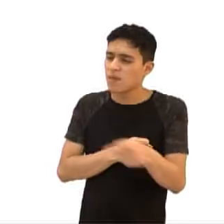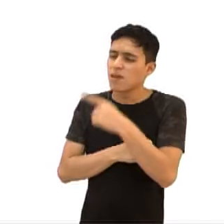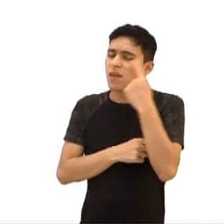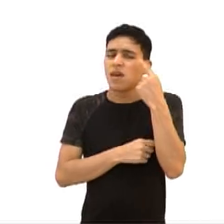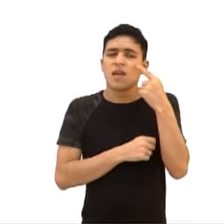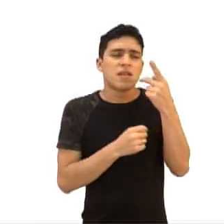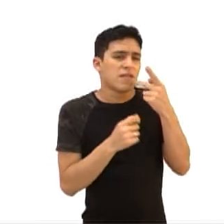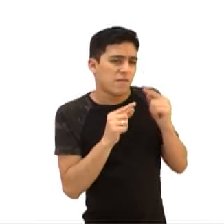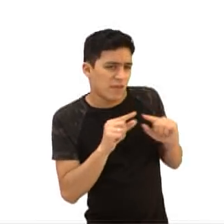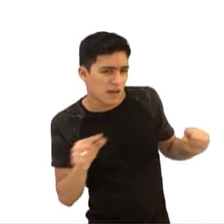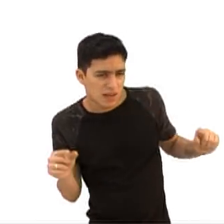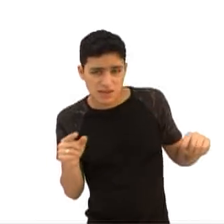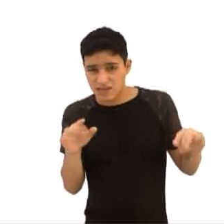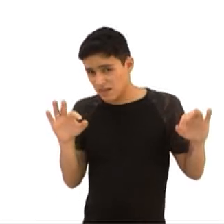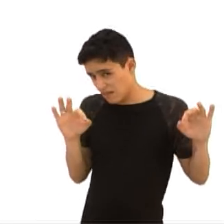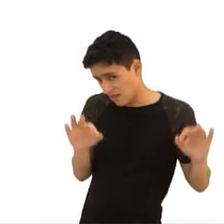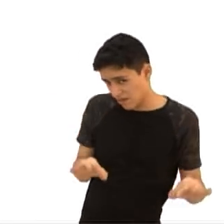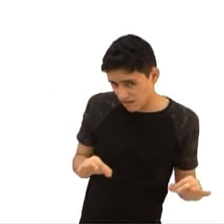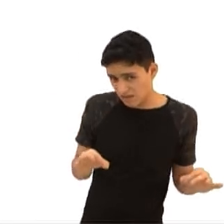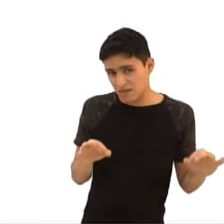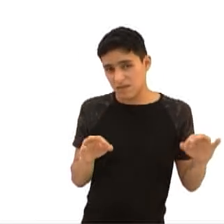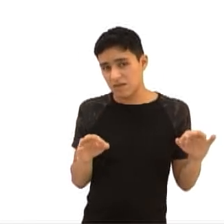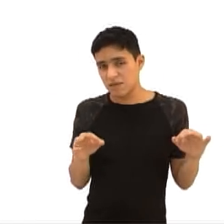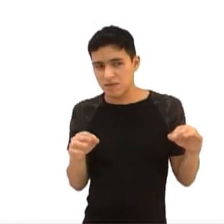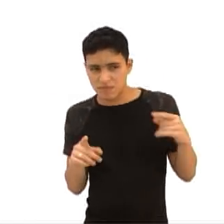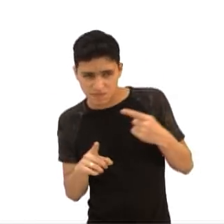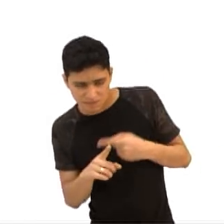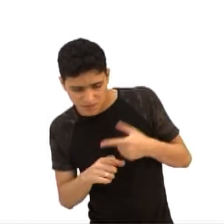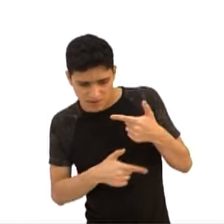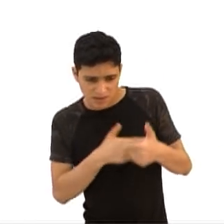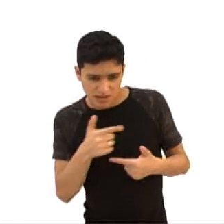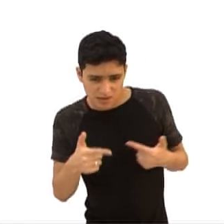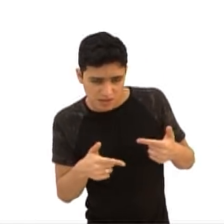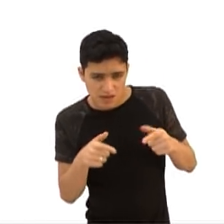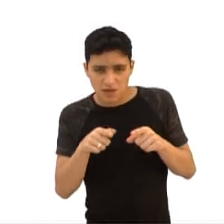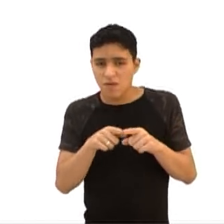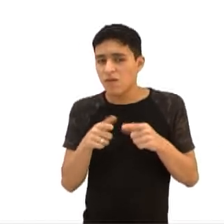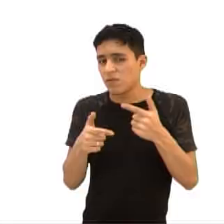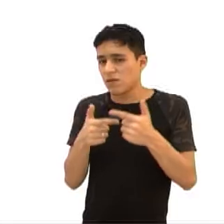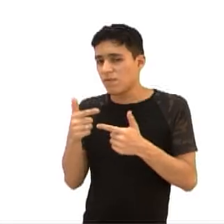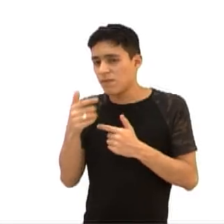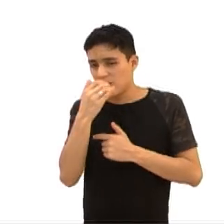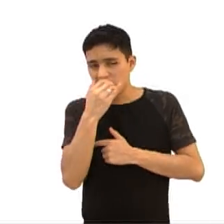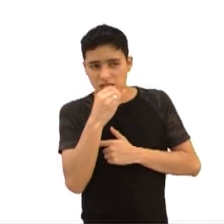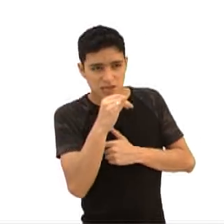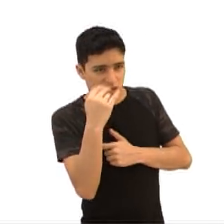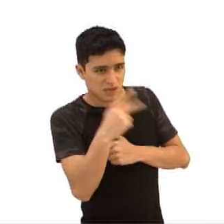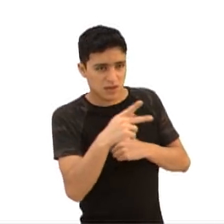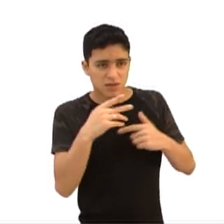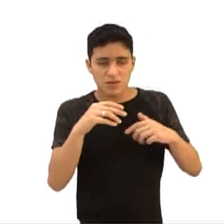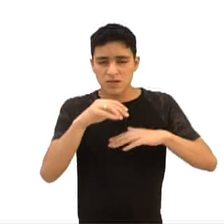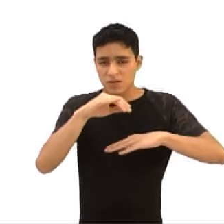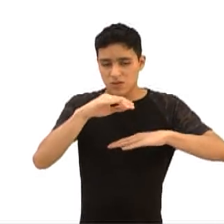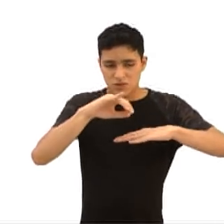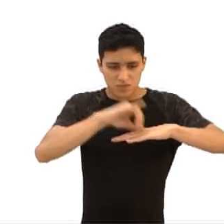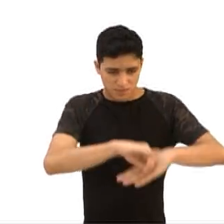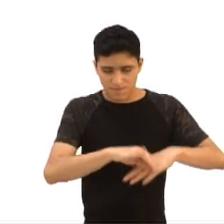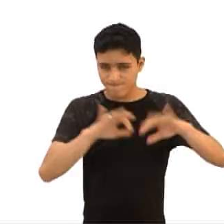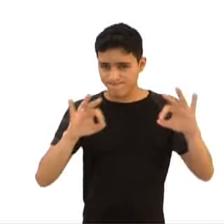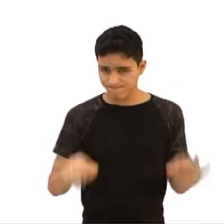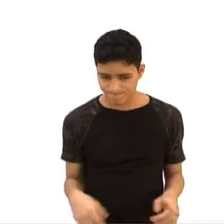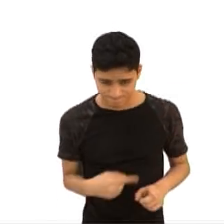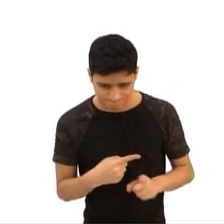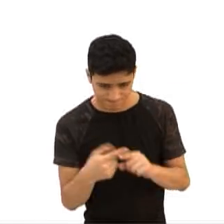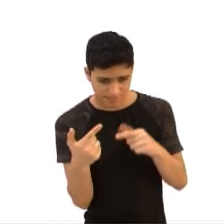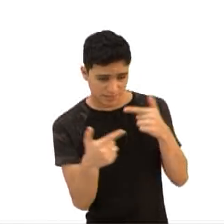afirmação está certa, pois o trabalho é igual à energia cinética de um corpo? B. Certa, pois o